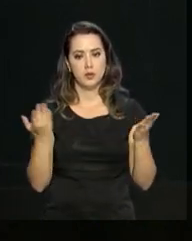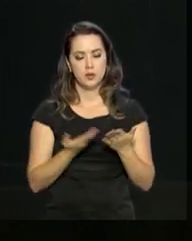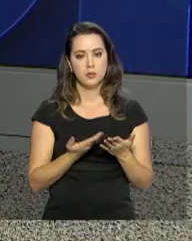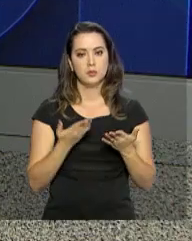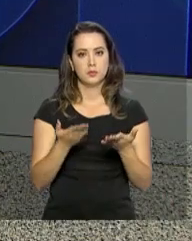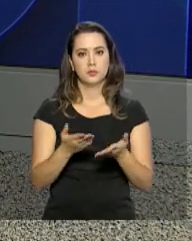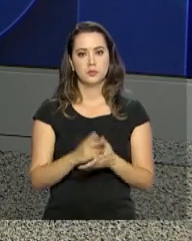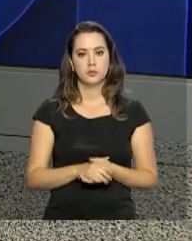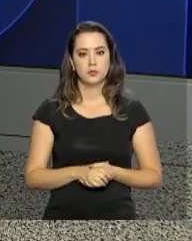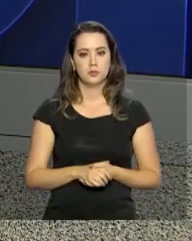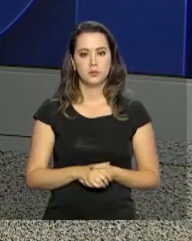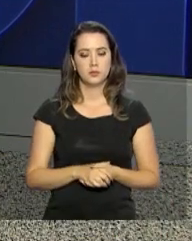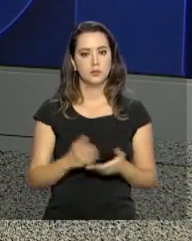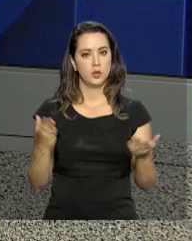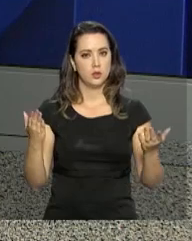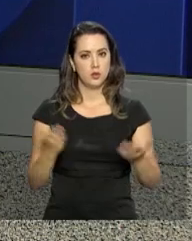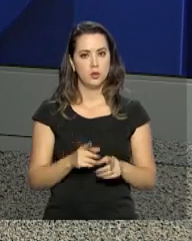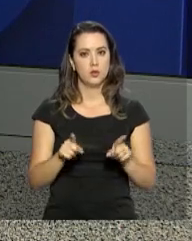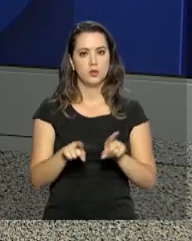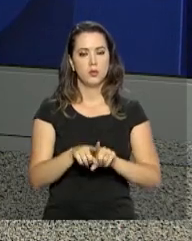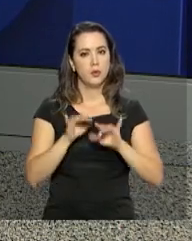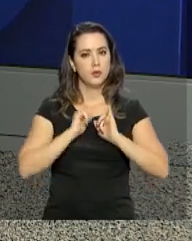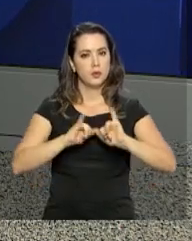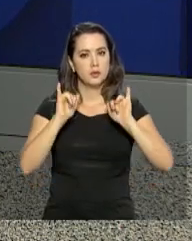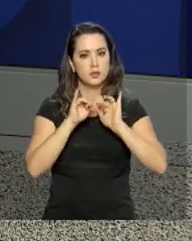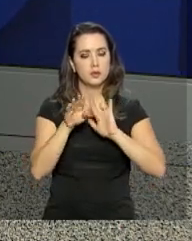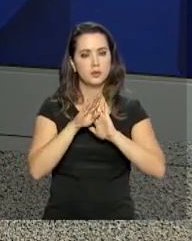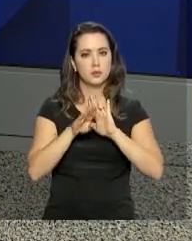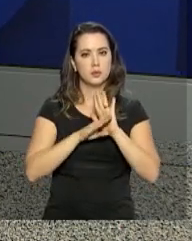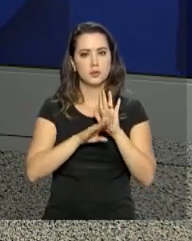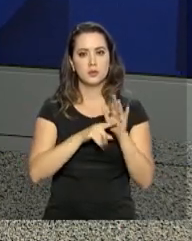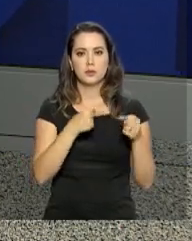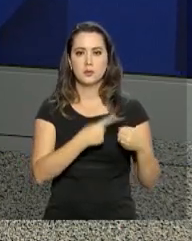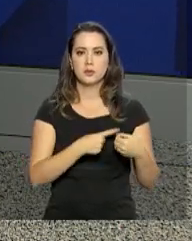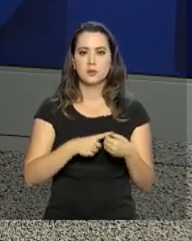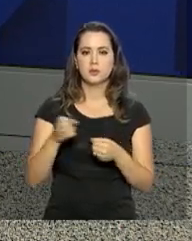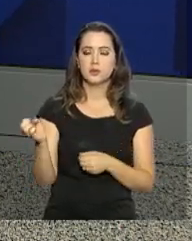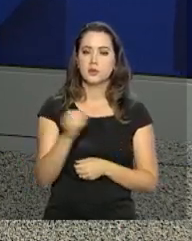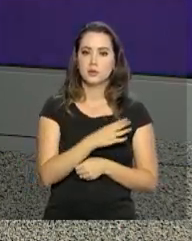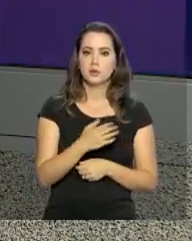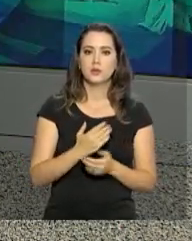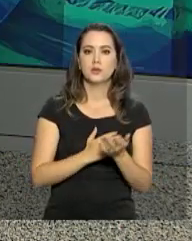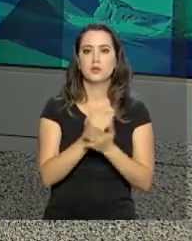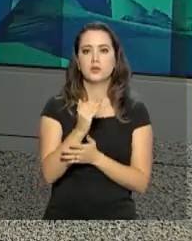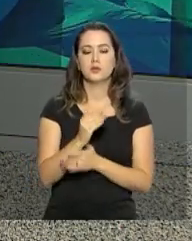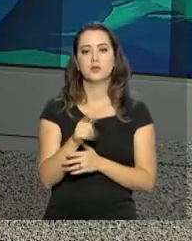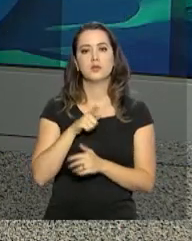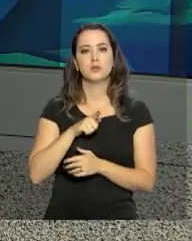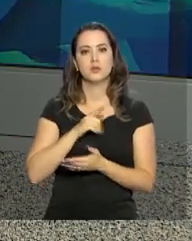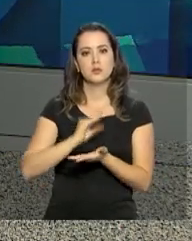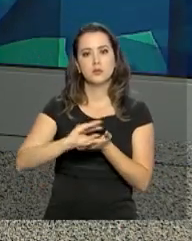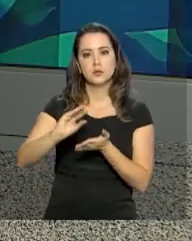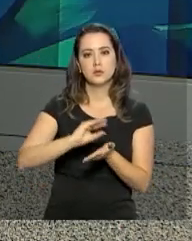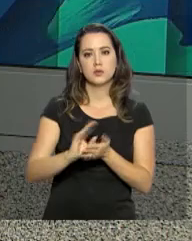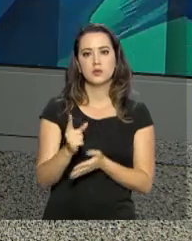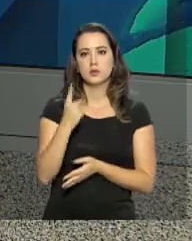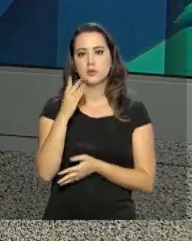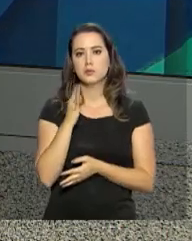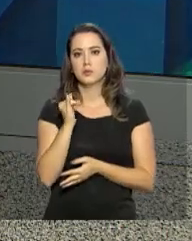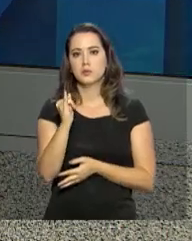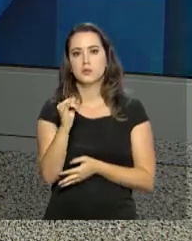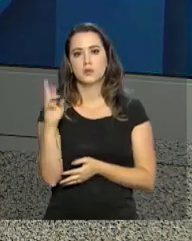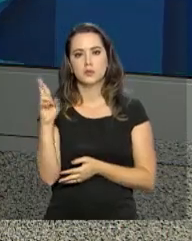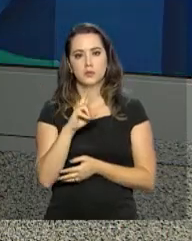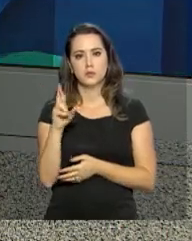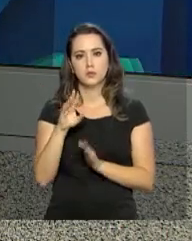momentos e hoje também foi lançado o programa cidades inovadoras a iniciativa deve investir cerca de 1